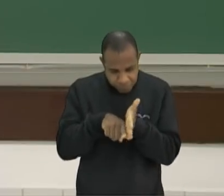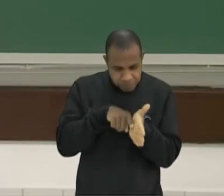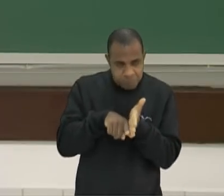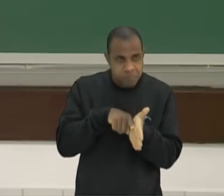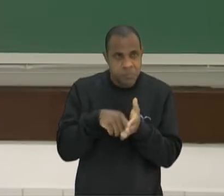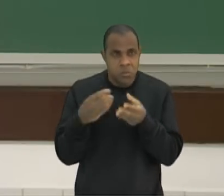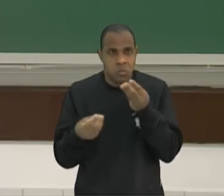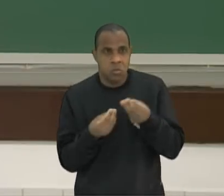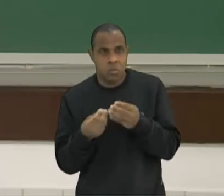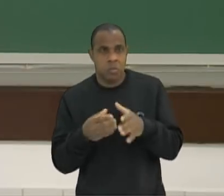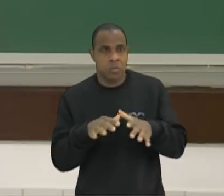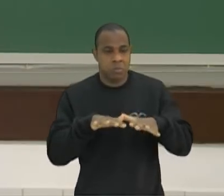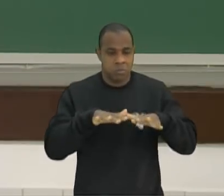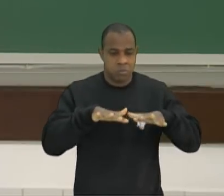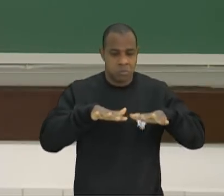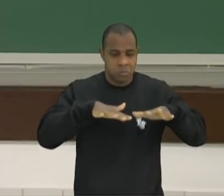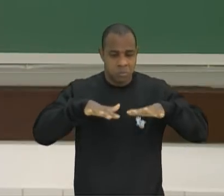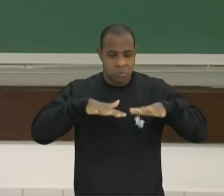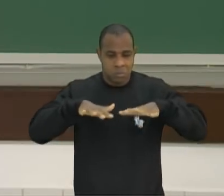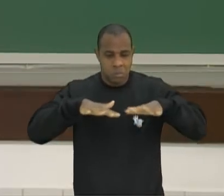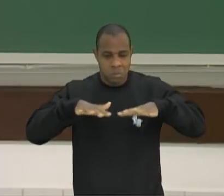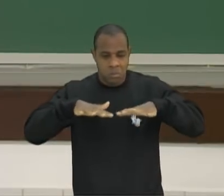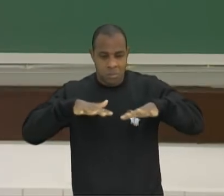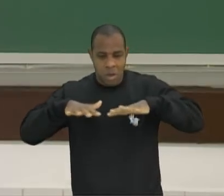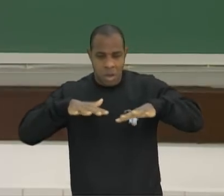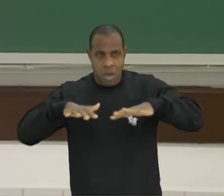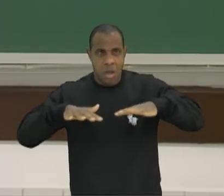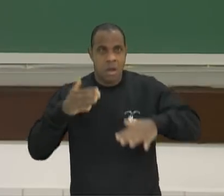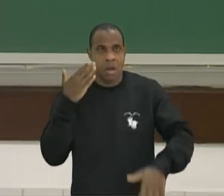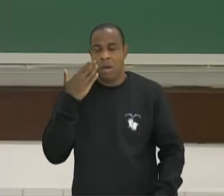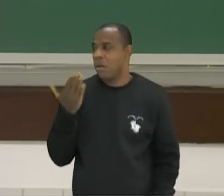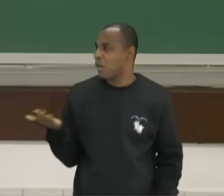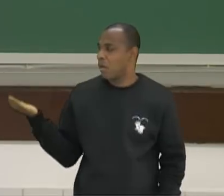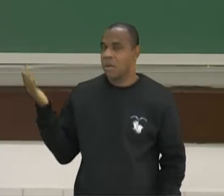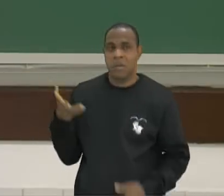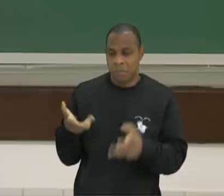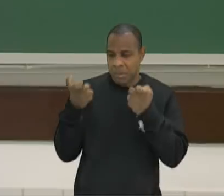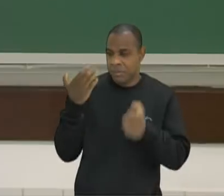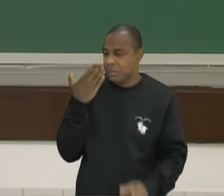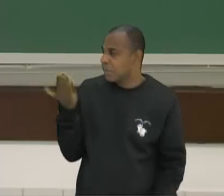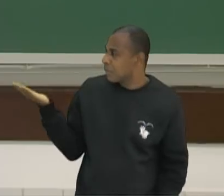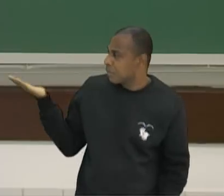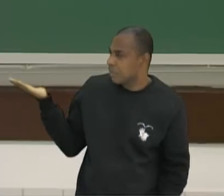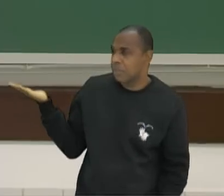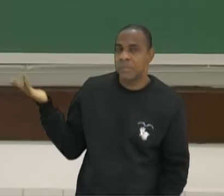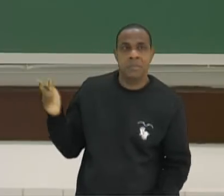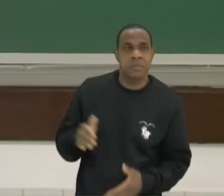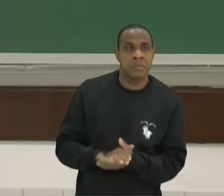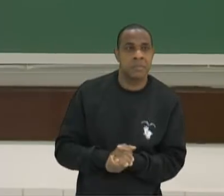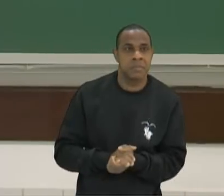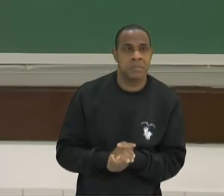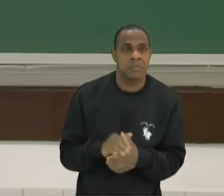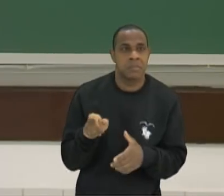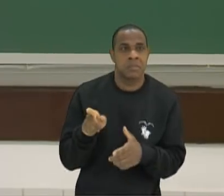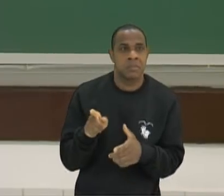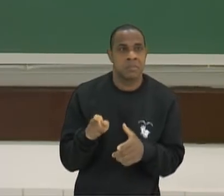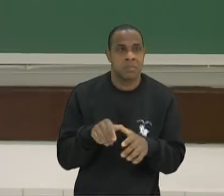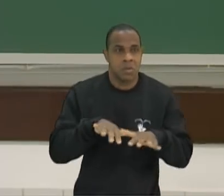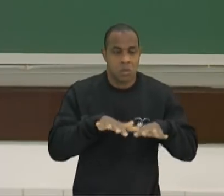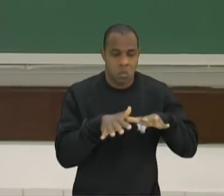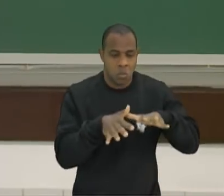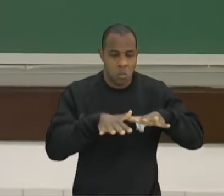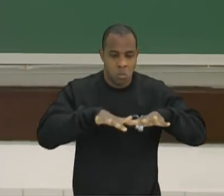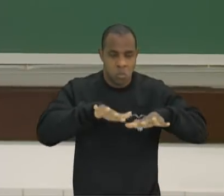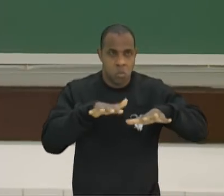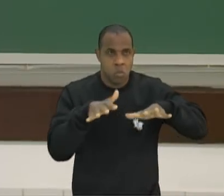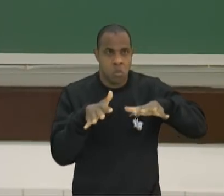esse correspondente. Mas vamos ali ao nosso GIF. Perceba, você vai ter ali a oscilação dessa onda, como se